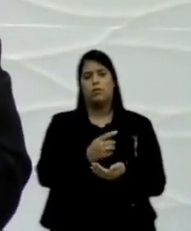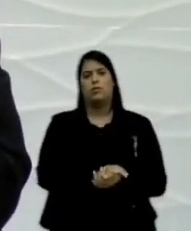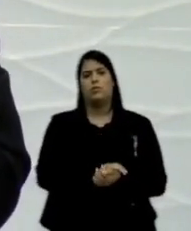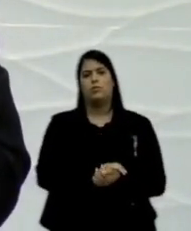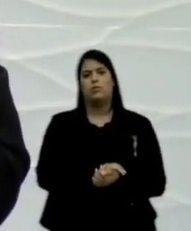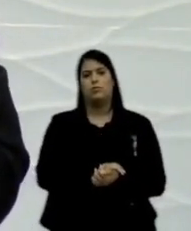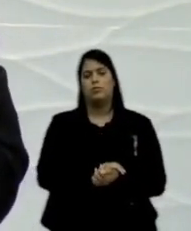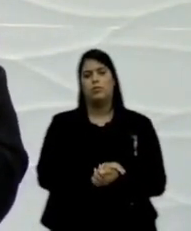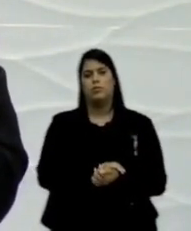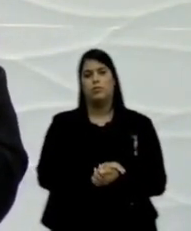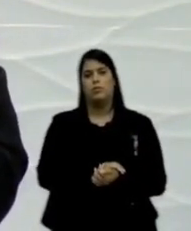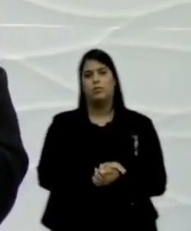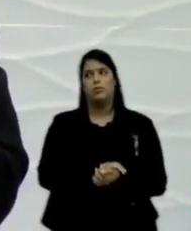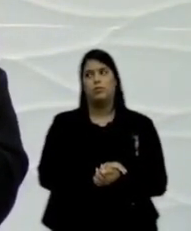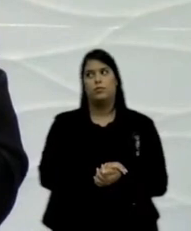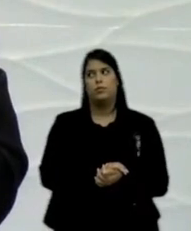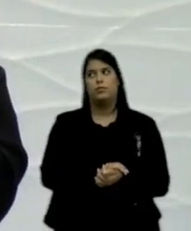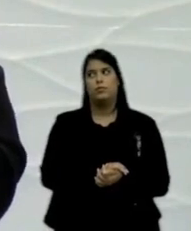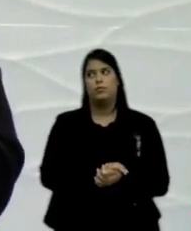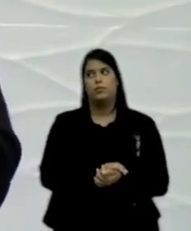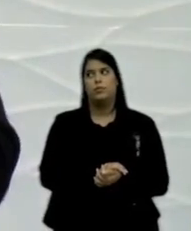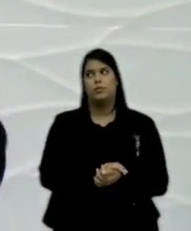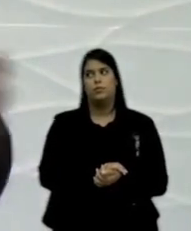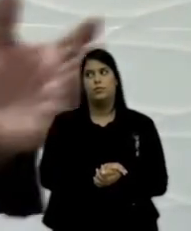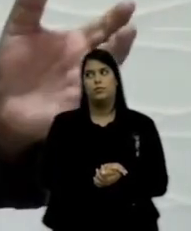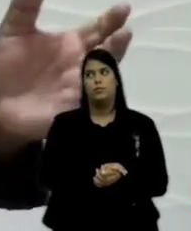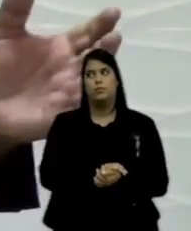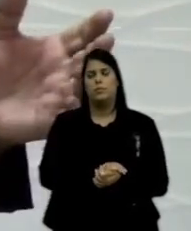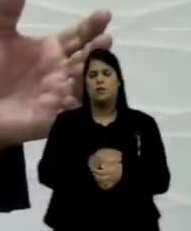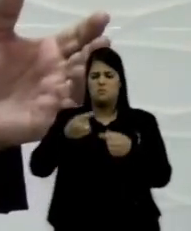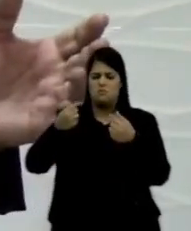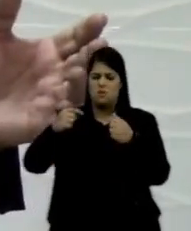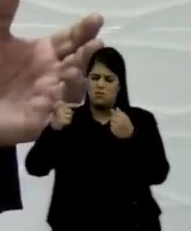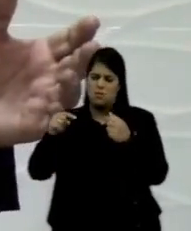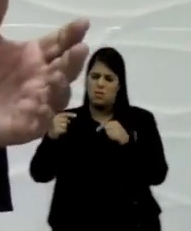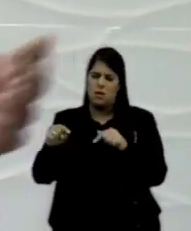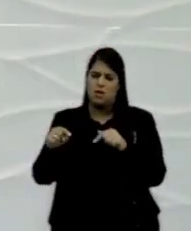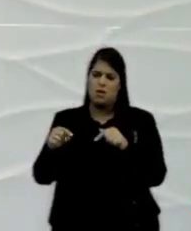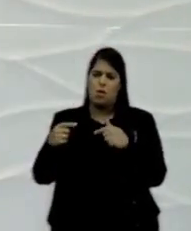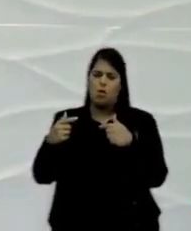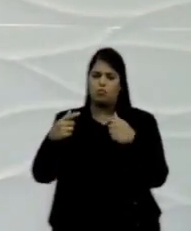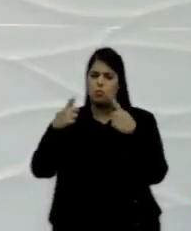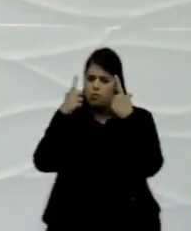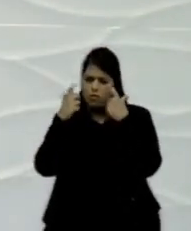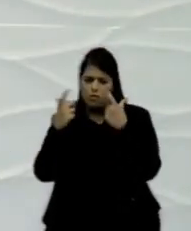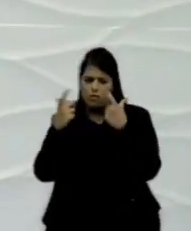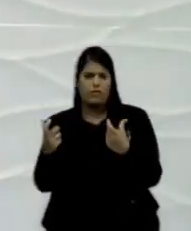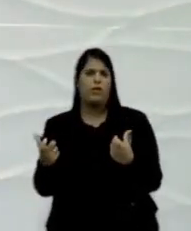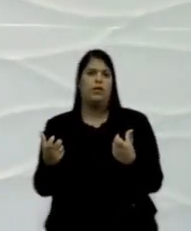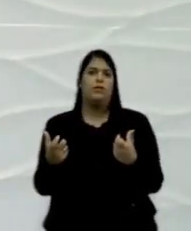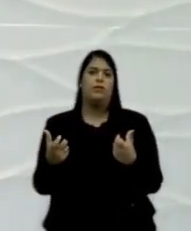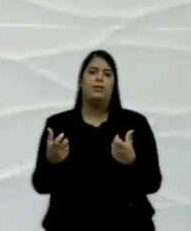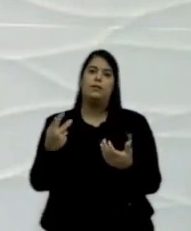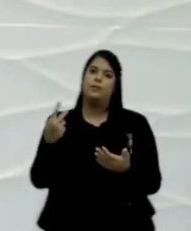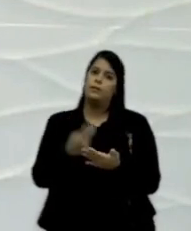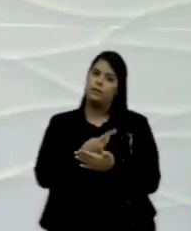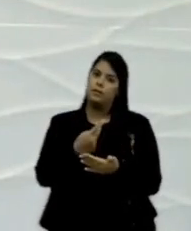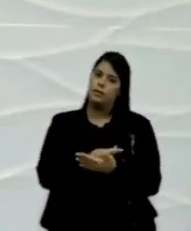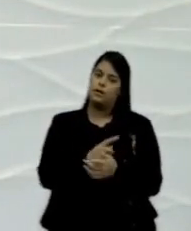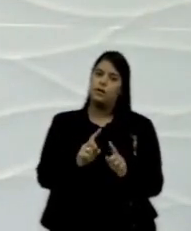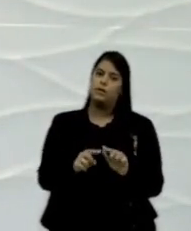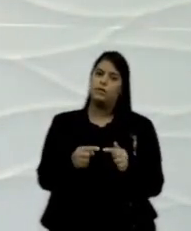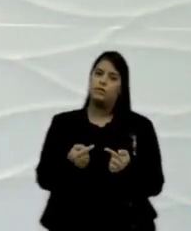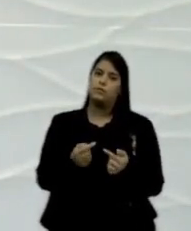autoridade e agressão. Errado. Agora, veja